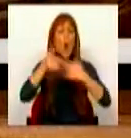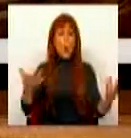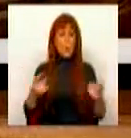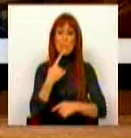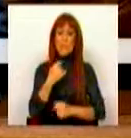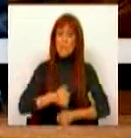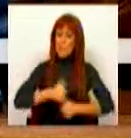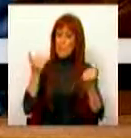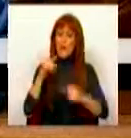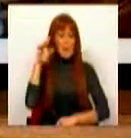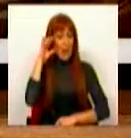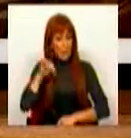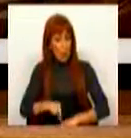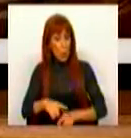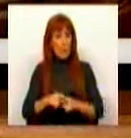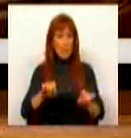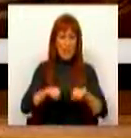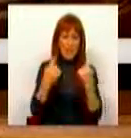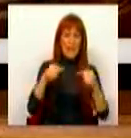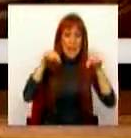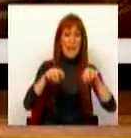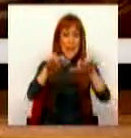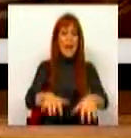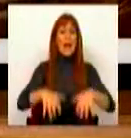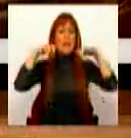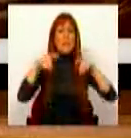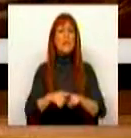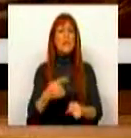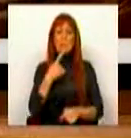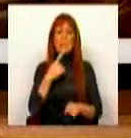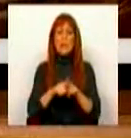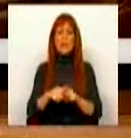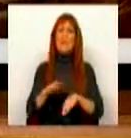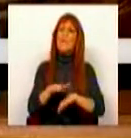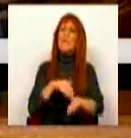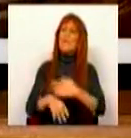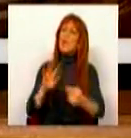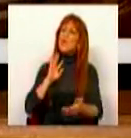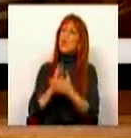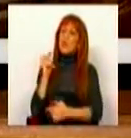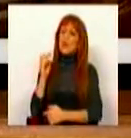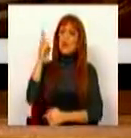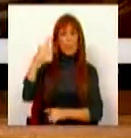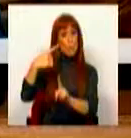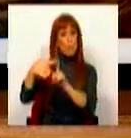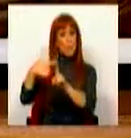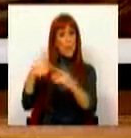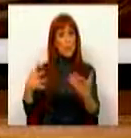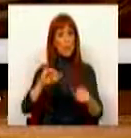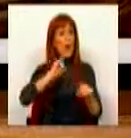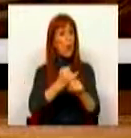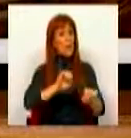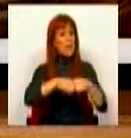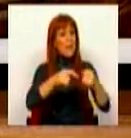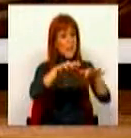E percebemos bem nesta tarde que há partidos nesta Câmara que percebem que o que foi feito nestes últimos 3 anos foi positivo. Há